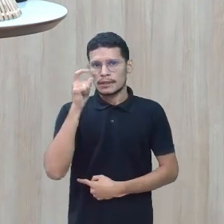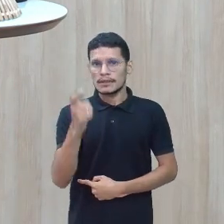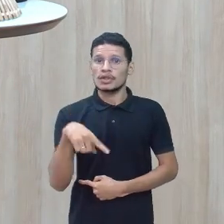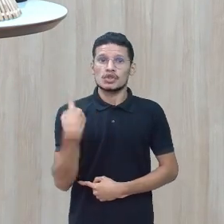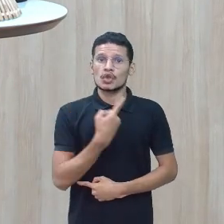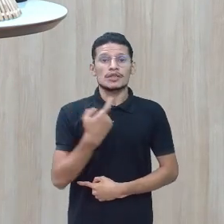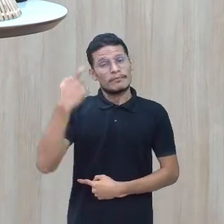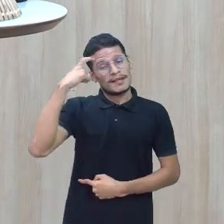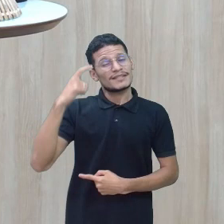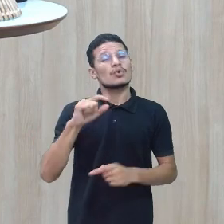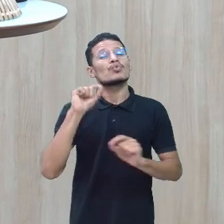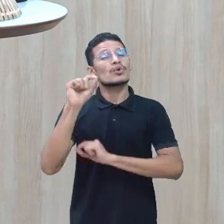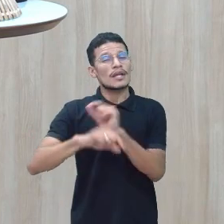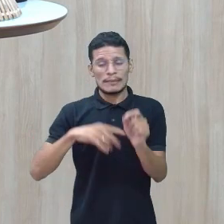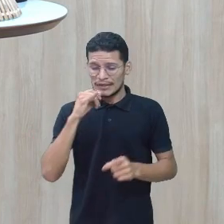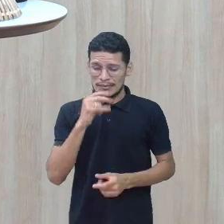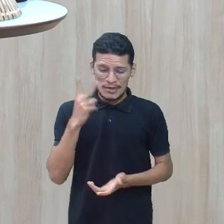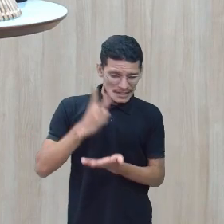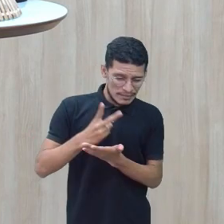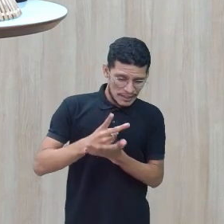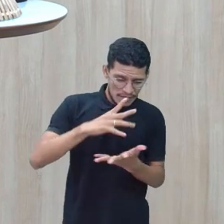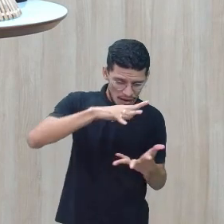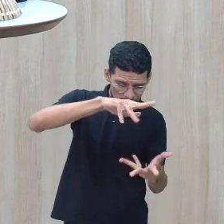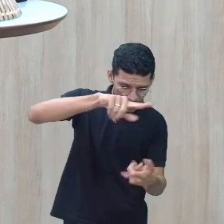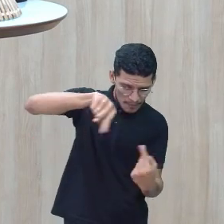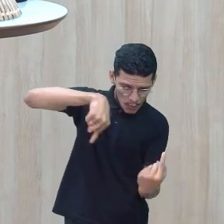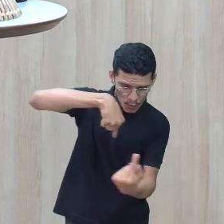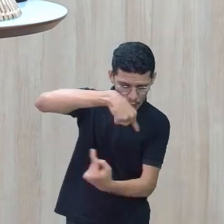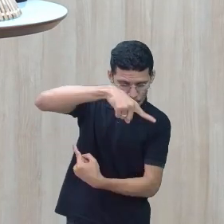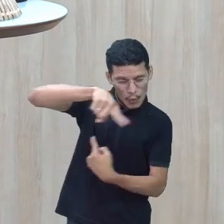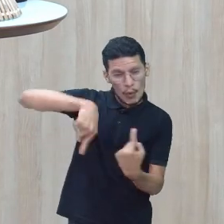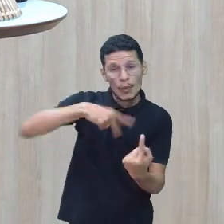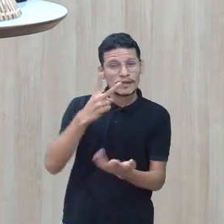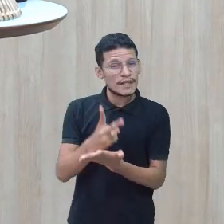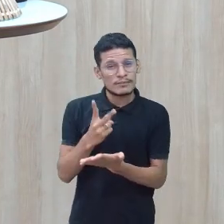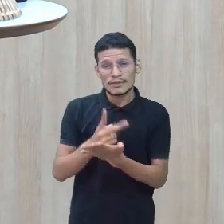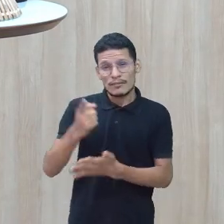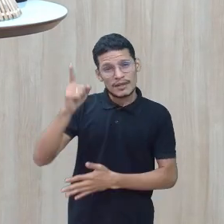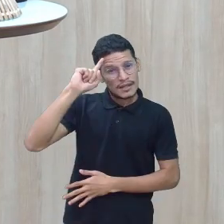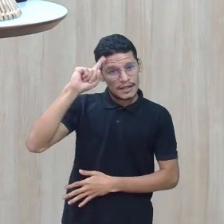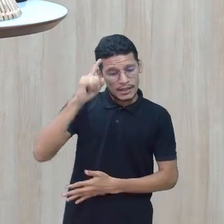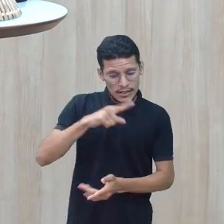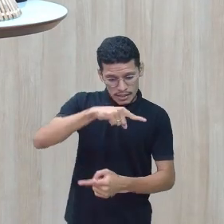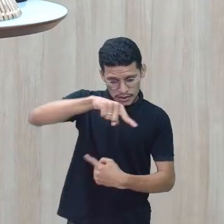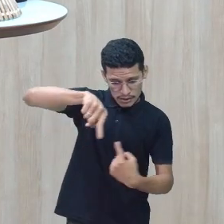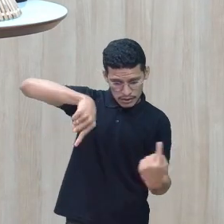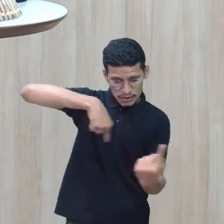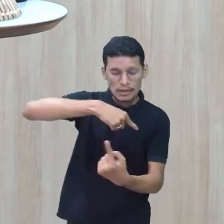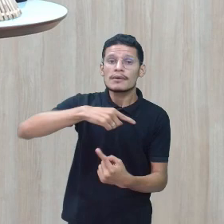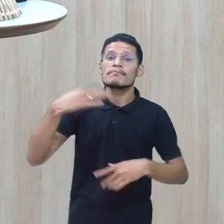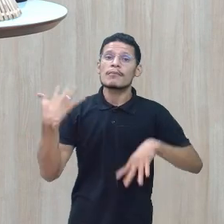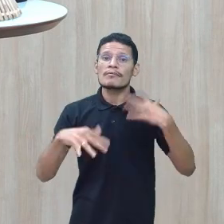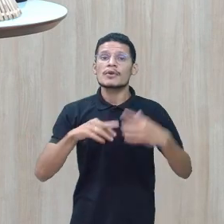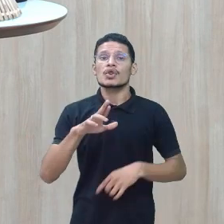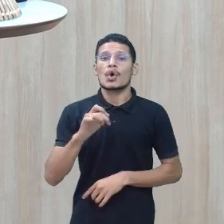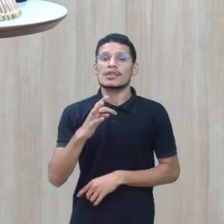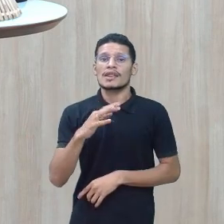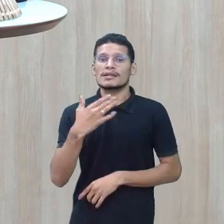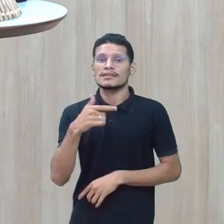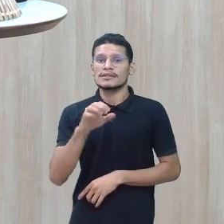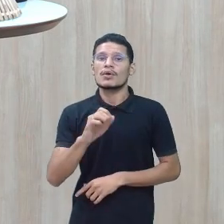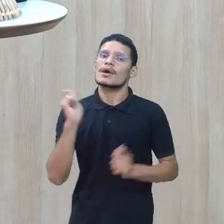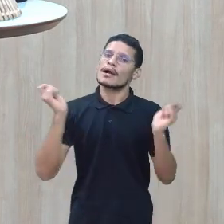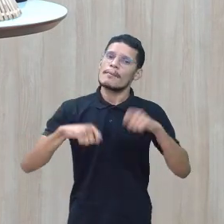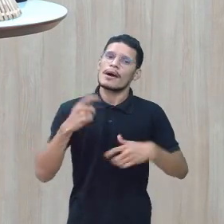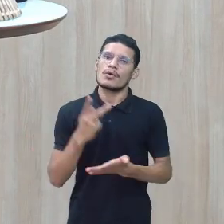imagina que a Terra está o tempo todinho realizando o seu movimento. Então, esse movimento de rotação faz com que ocorram os